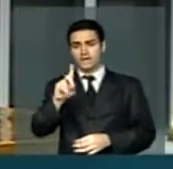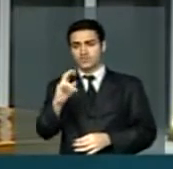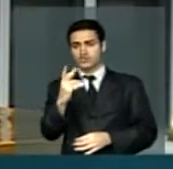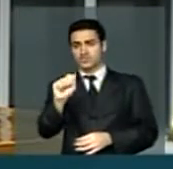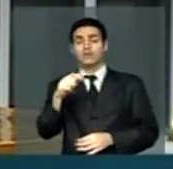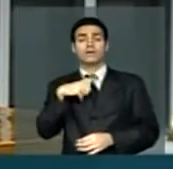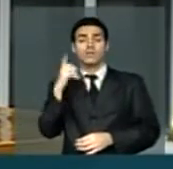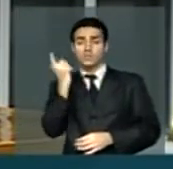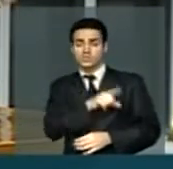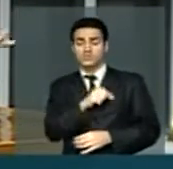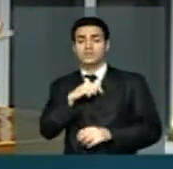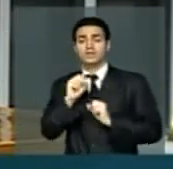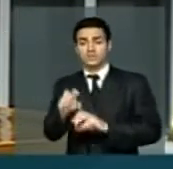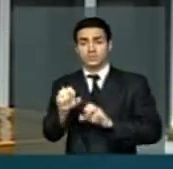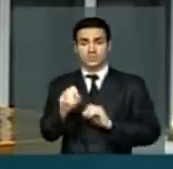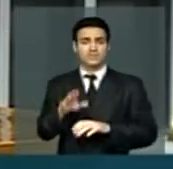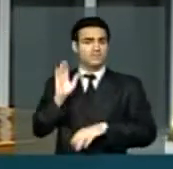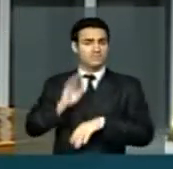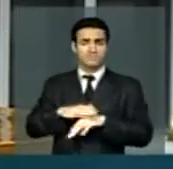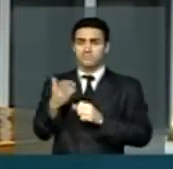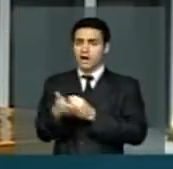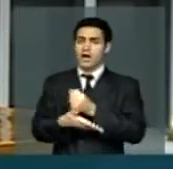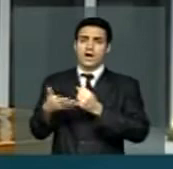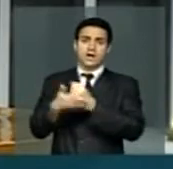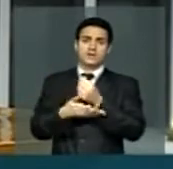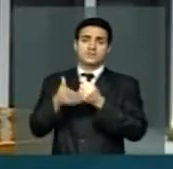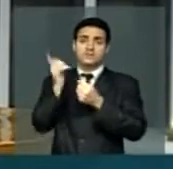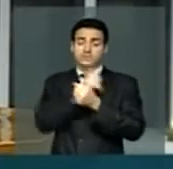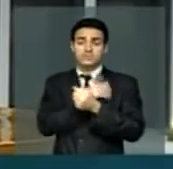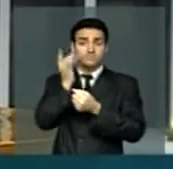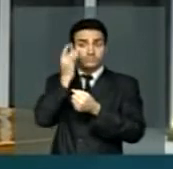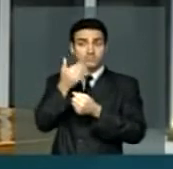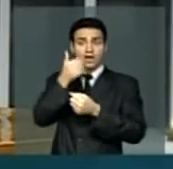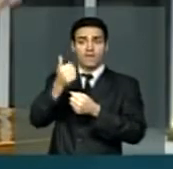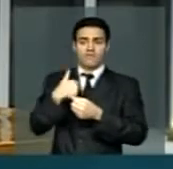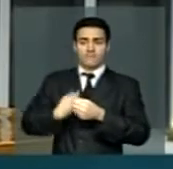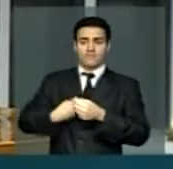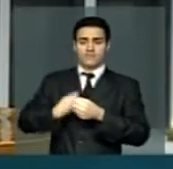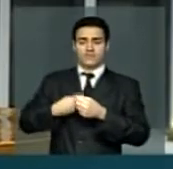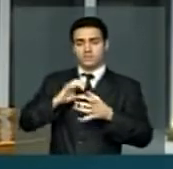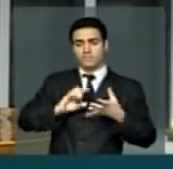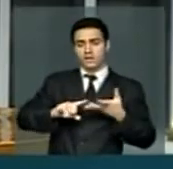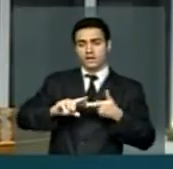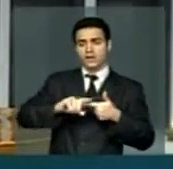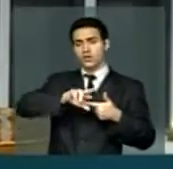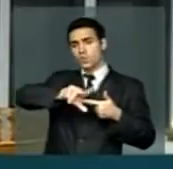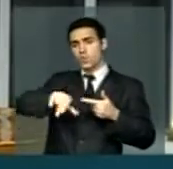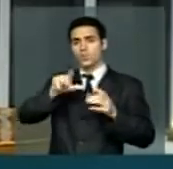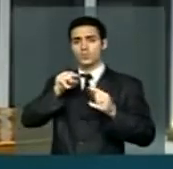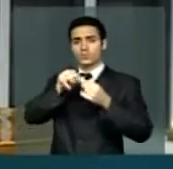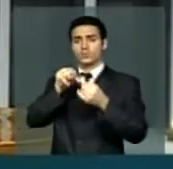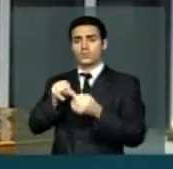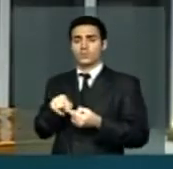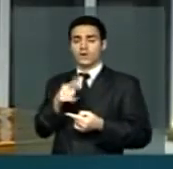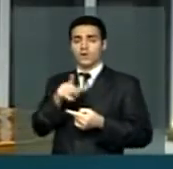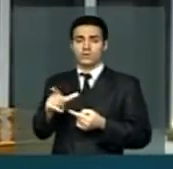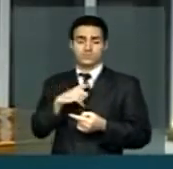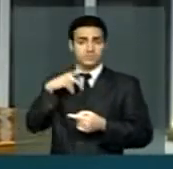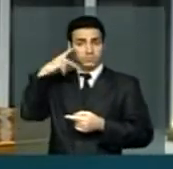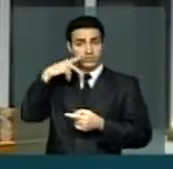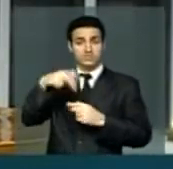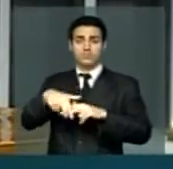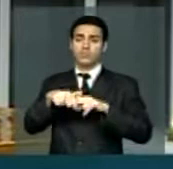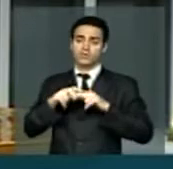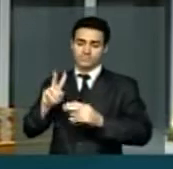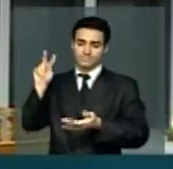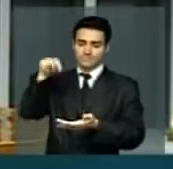necessidade de termos educação, a política mais basilar para a eficácia e a qualidade do conjunto de outras políticas. Por isso, senhor presidente, nós